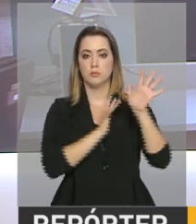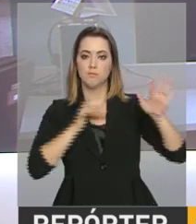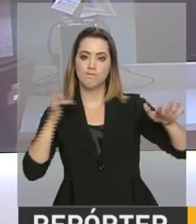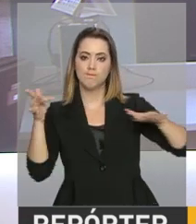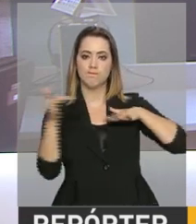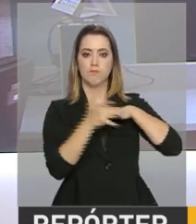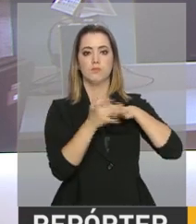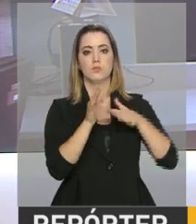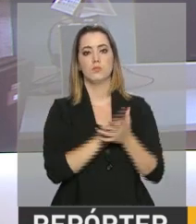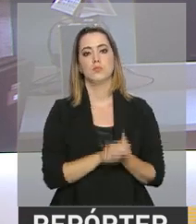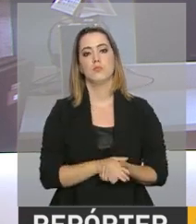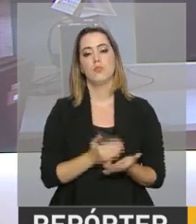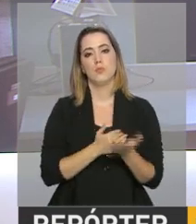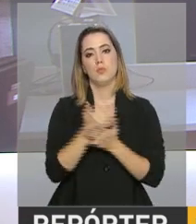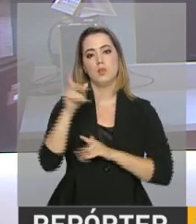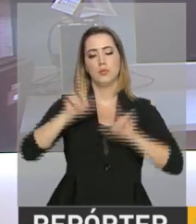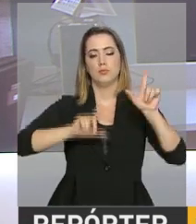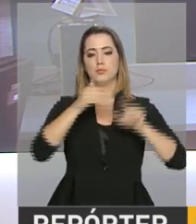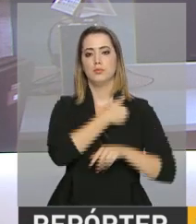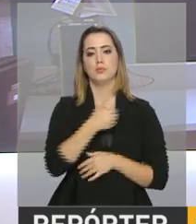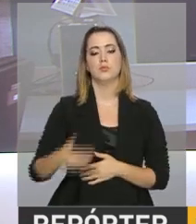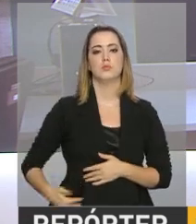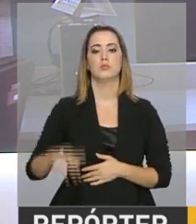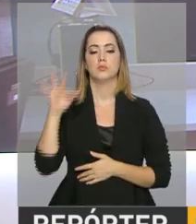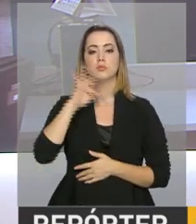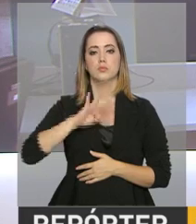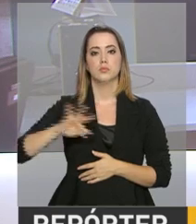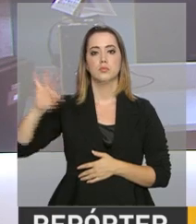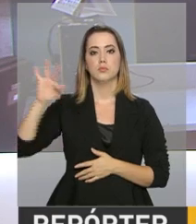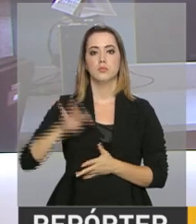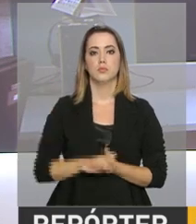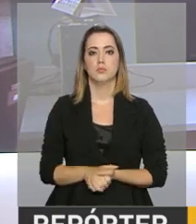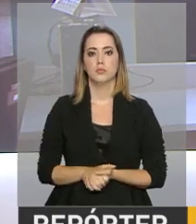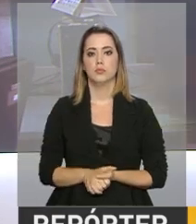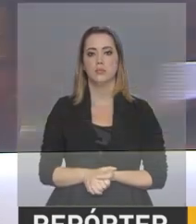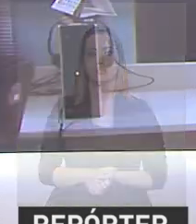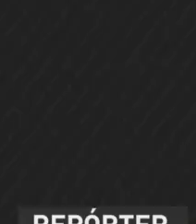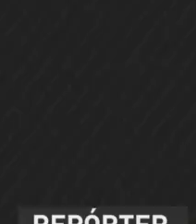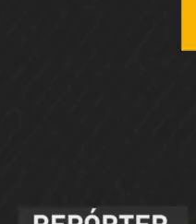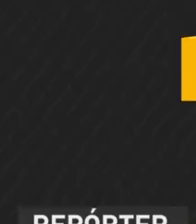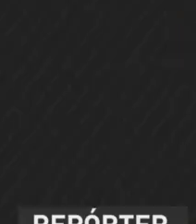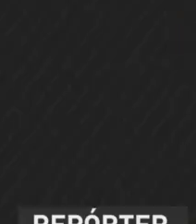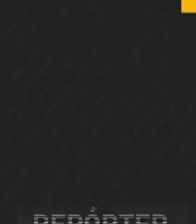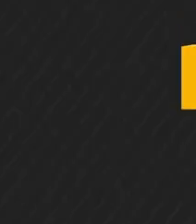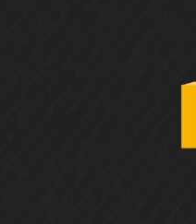Pelas nossas redes sociais e continue com a gente na NBR a TV do governo federal